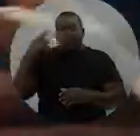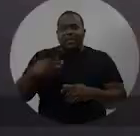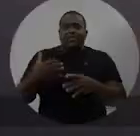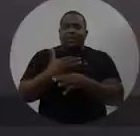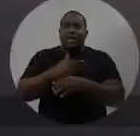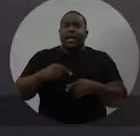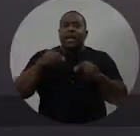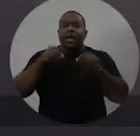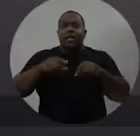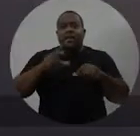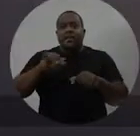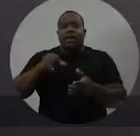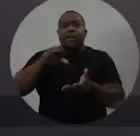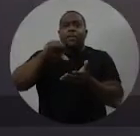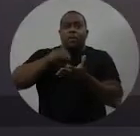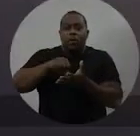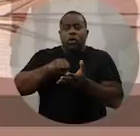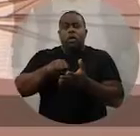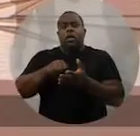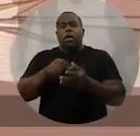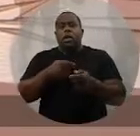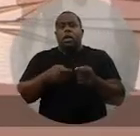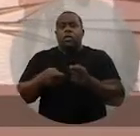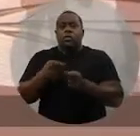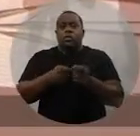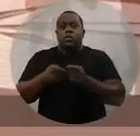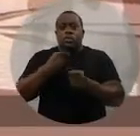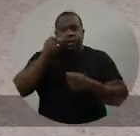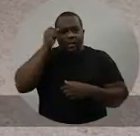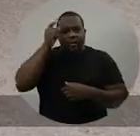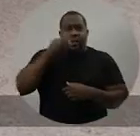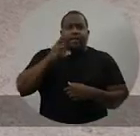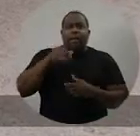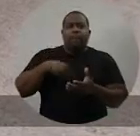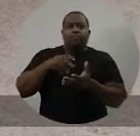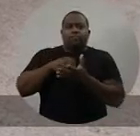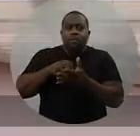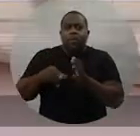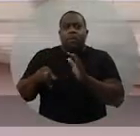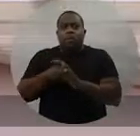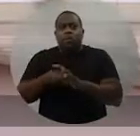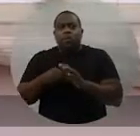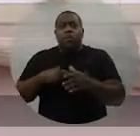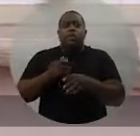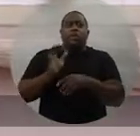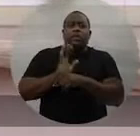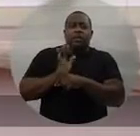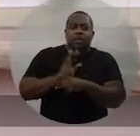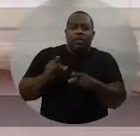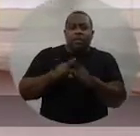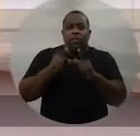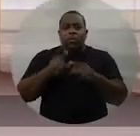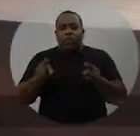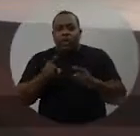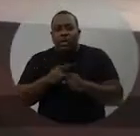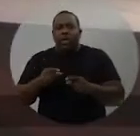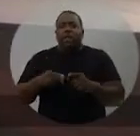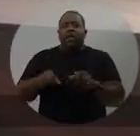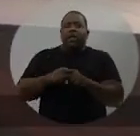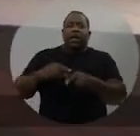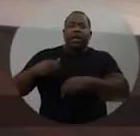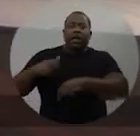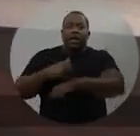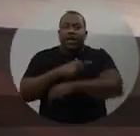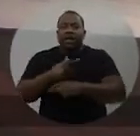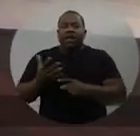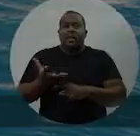Aqui vai ser o polo de economia criativa, vai ter estúdio para cinema e música, ateliê para arte e moda. Aqui